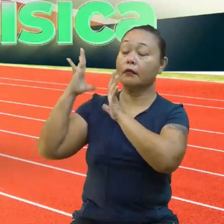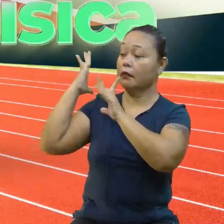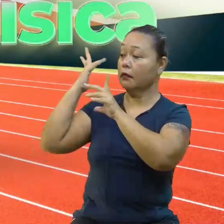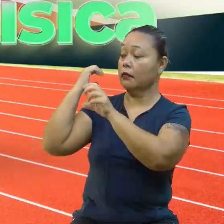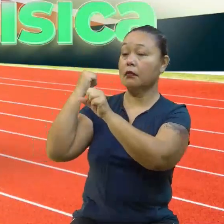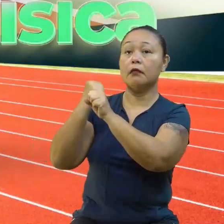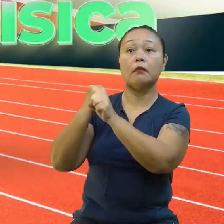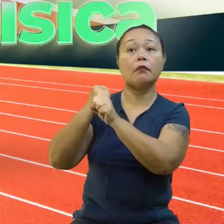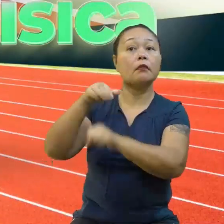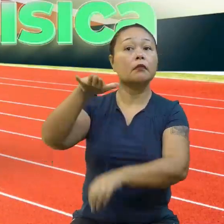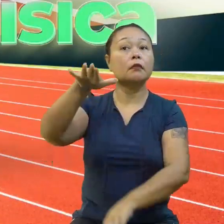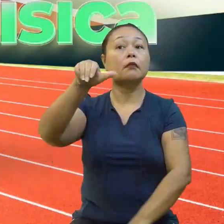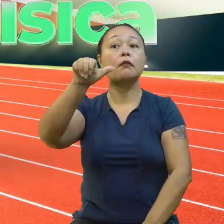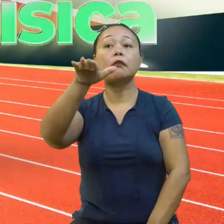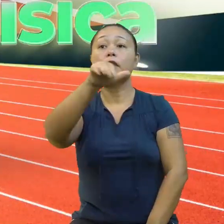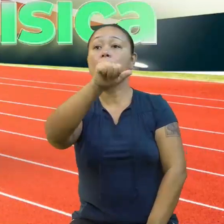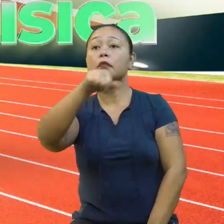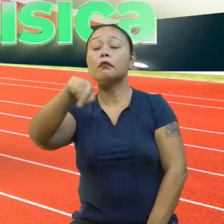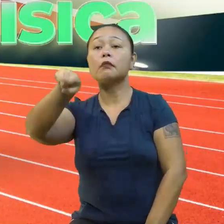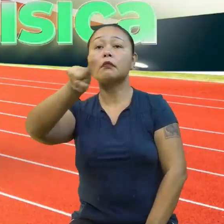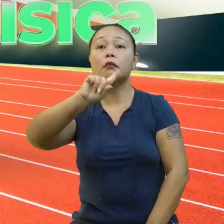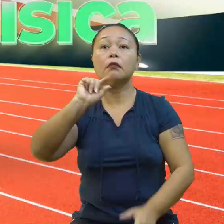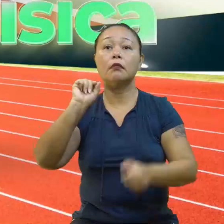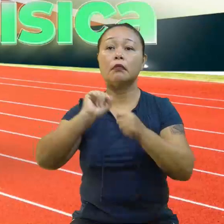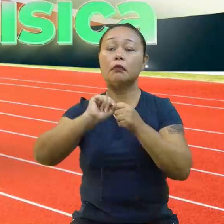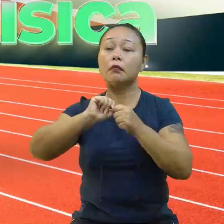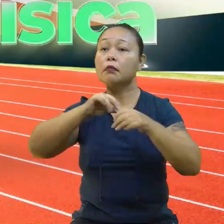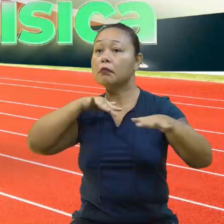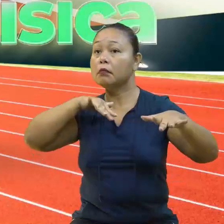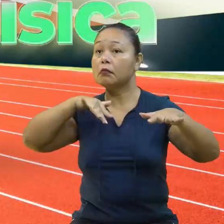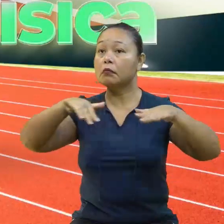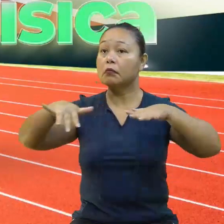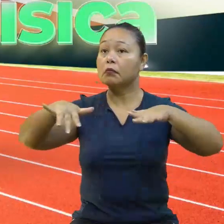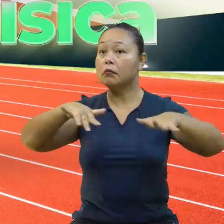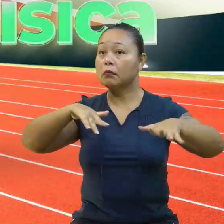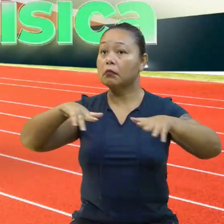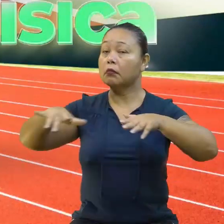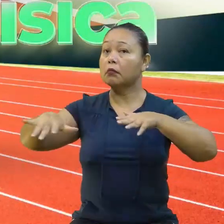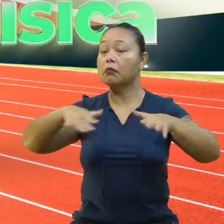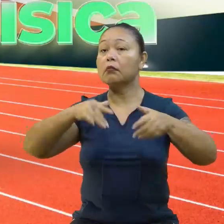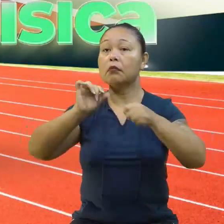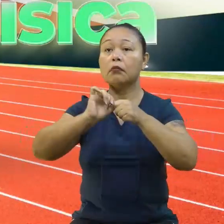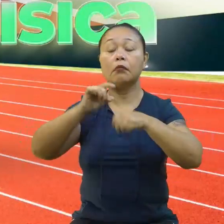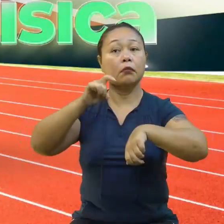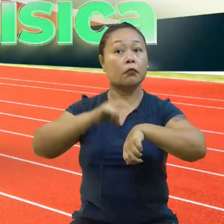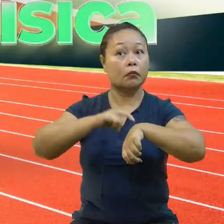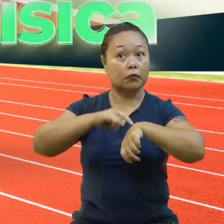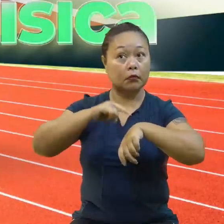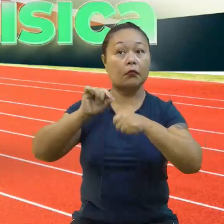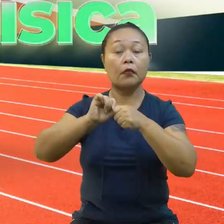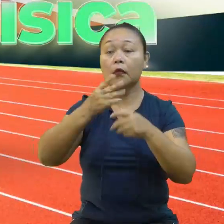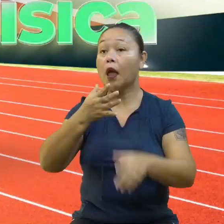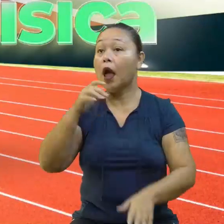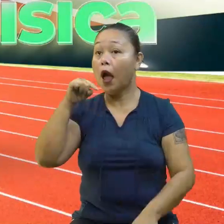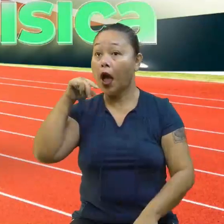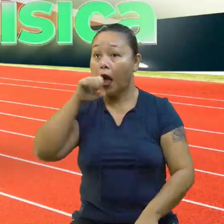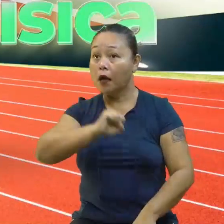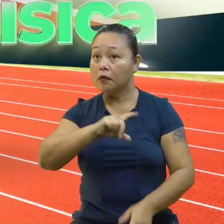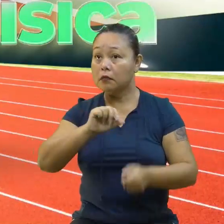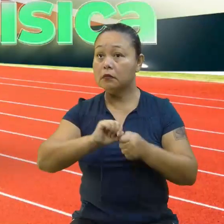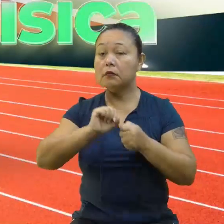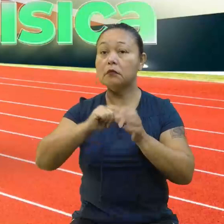quero chamar você já para fazer o nosso mexa-se. A gente vai fazer um momento aqui de atividade bem rápida, né? Vou fazer